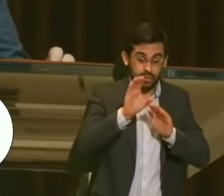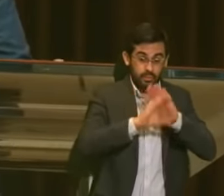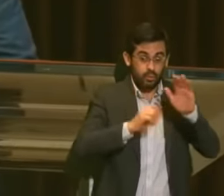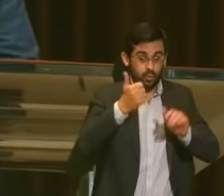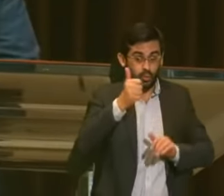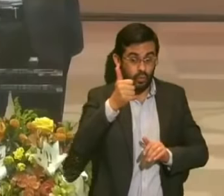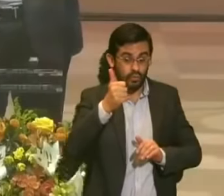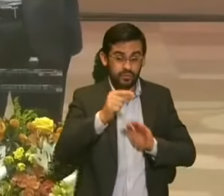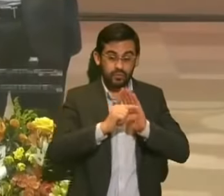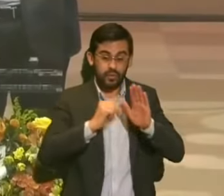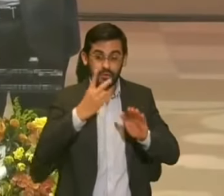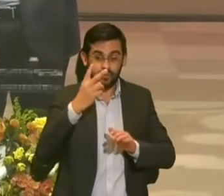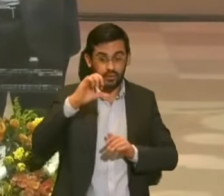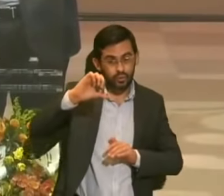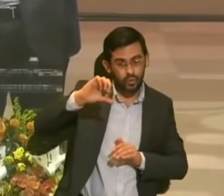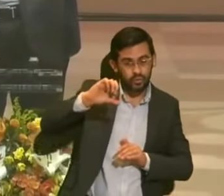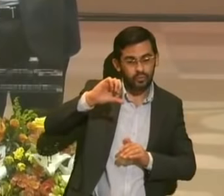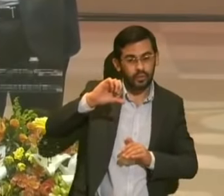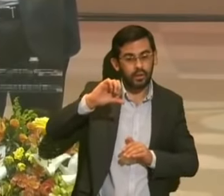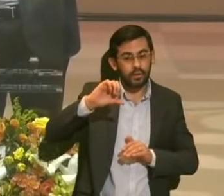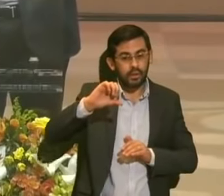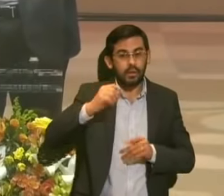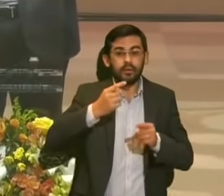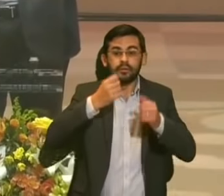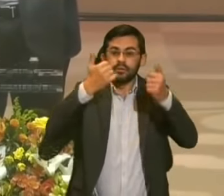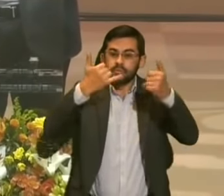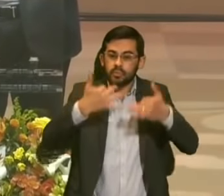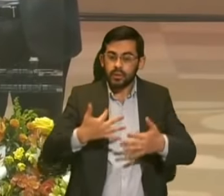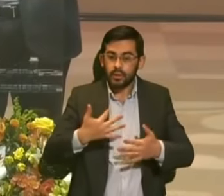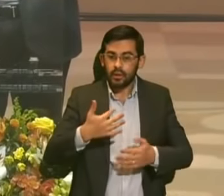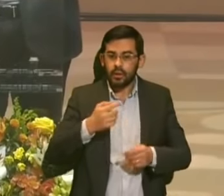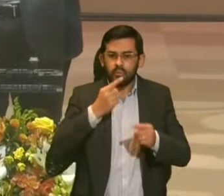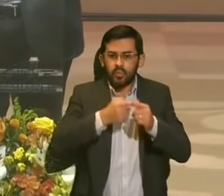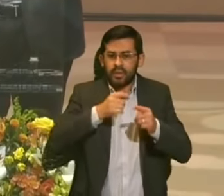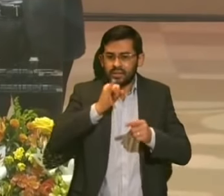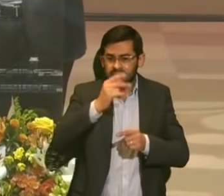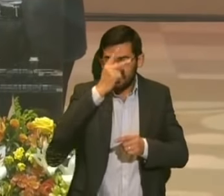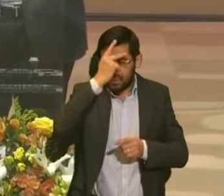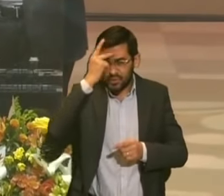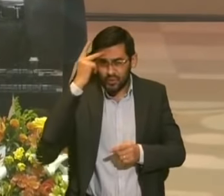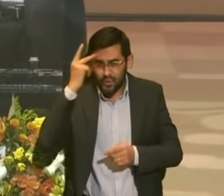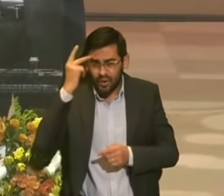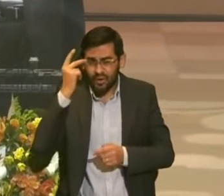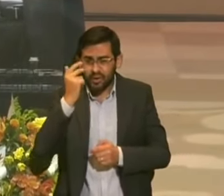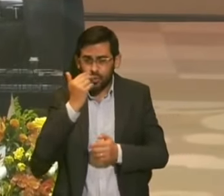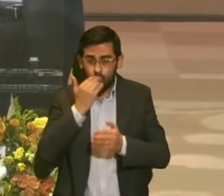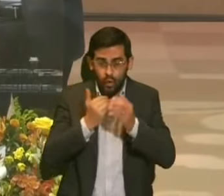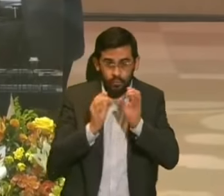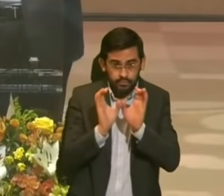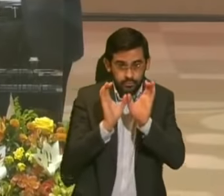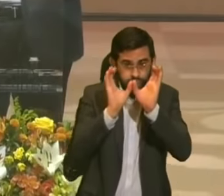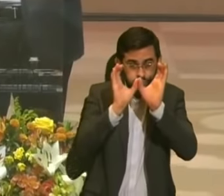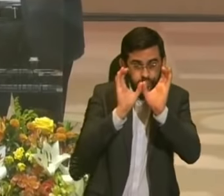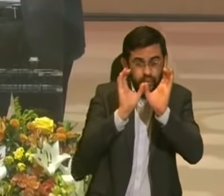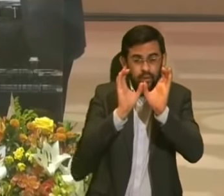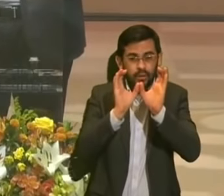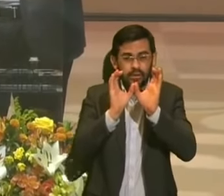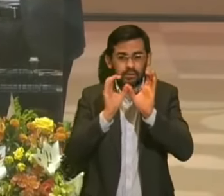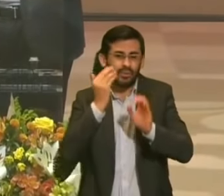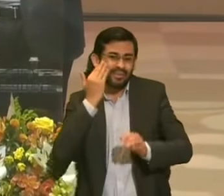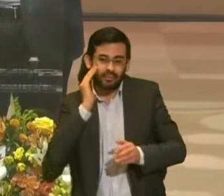diz assim, 32, pois quem come e bebe sem discernimento o